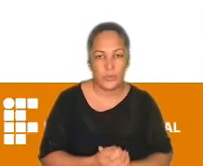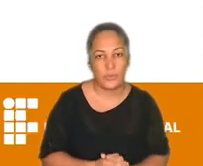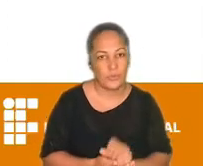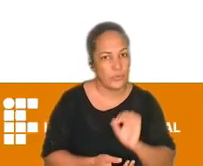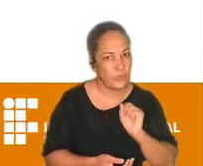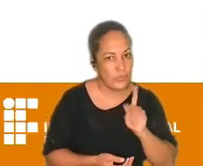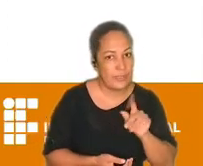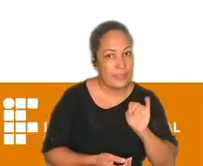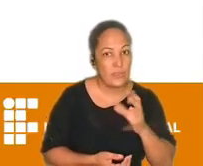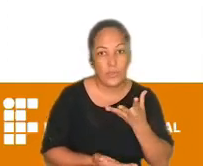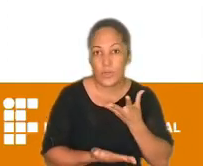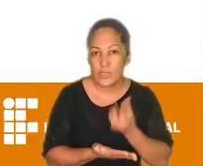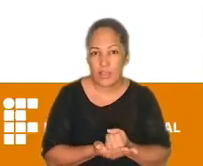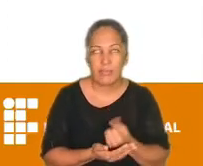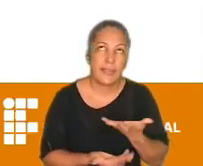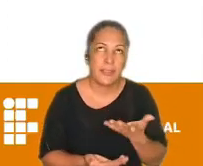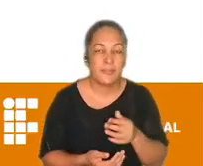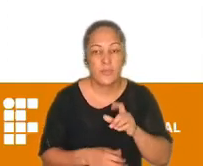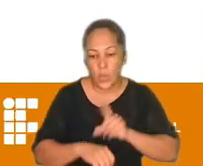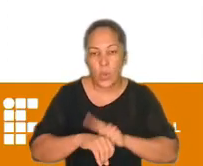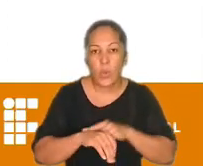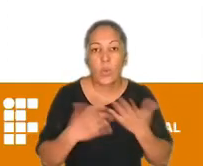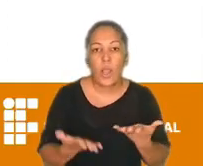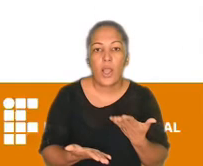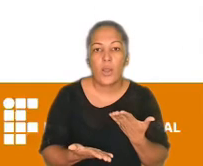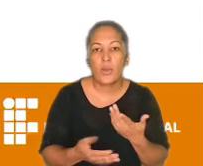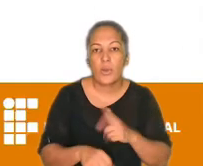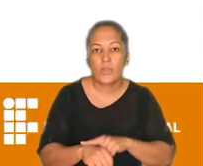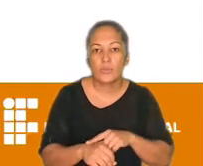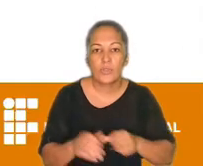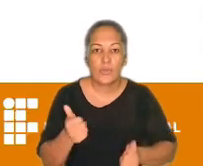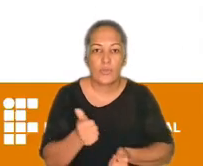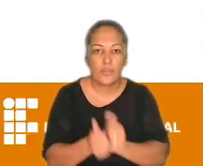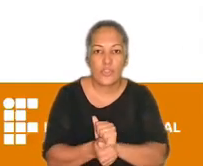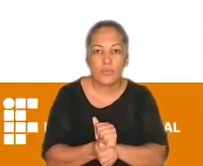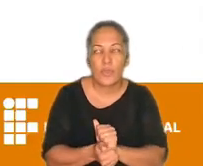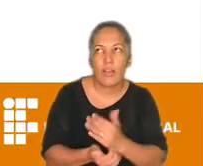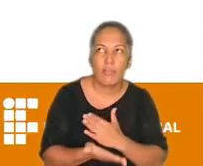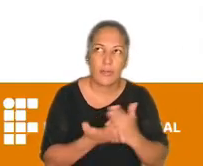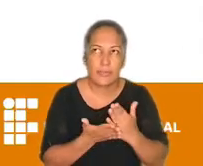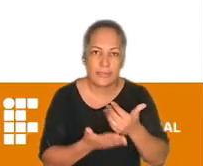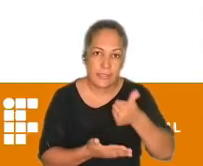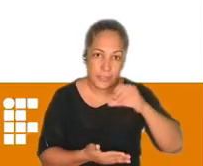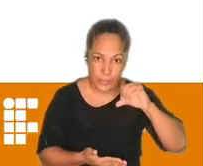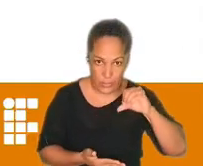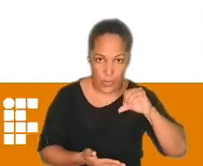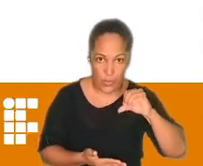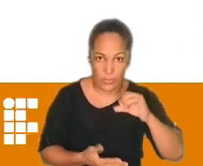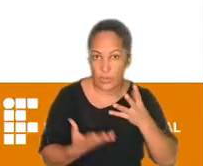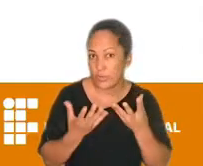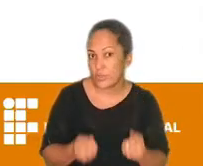salvar lá, qual é o horário de início da partida de futebol? A partida de futebol vai começar às 19 horas. Então, eu vou salvar como? Olha